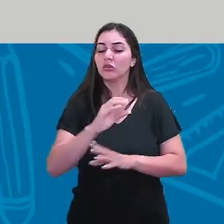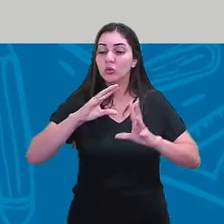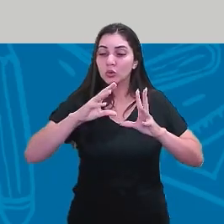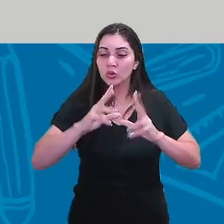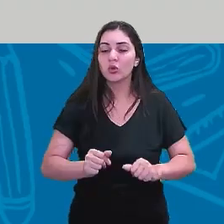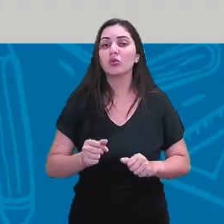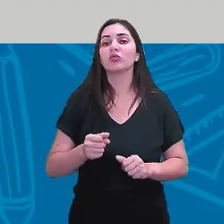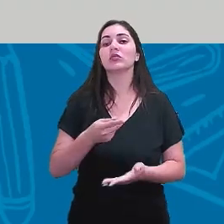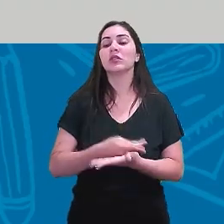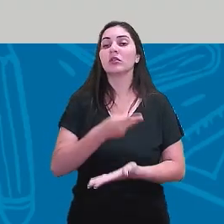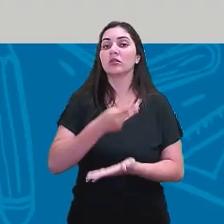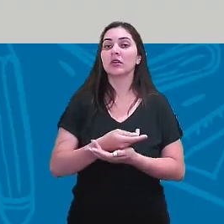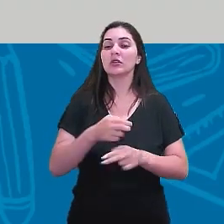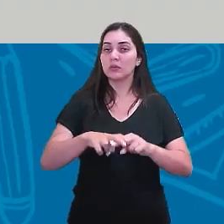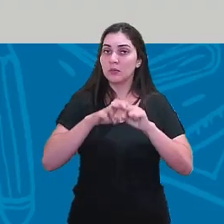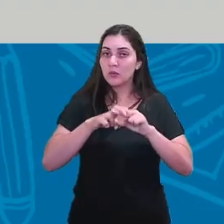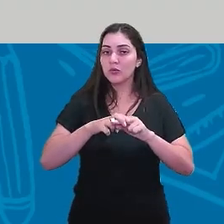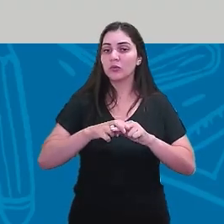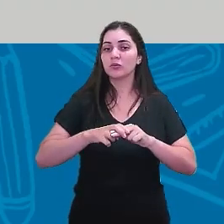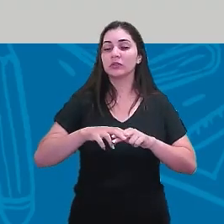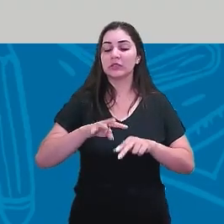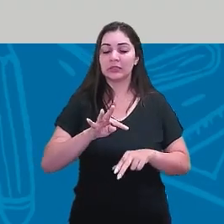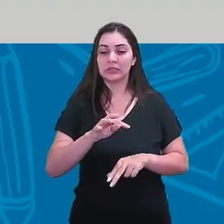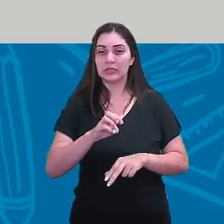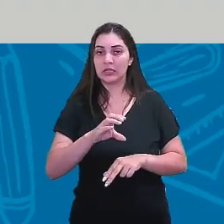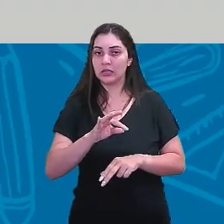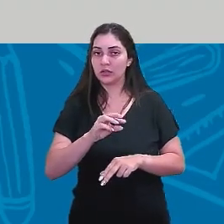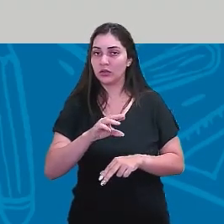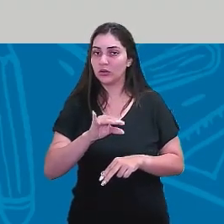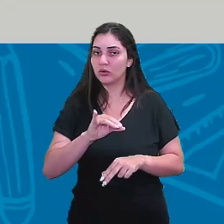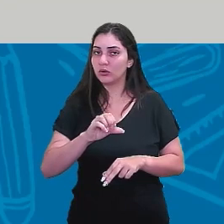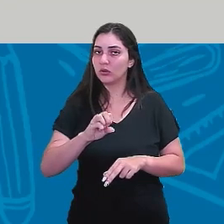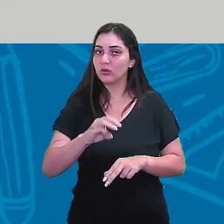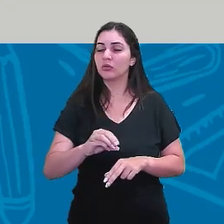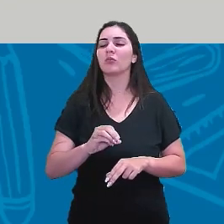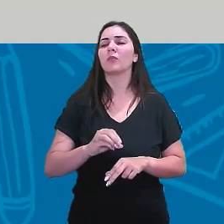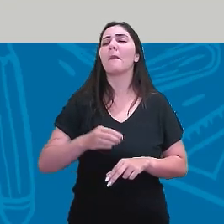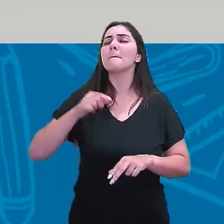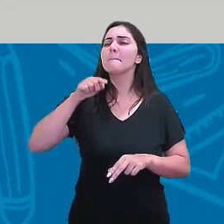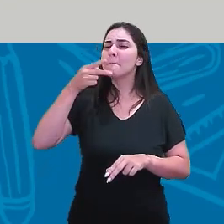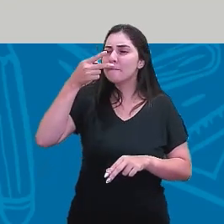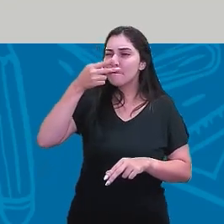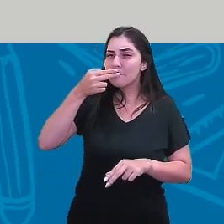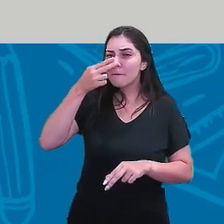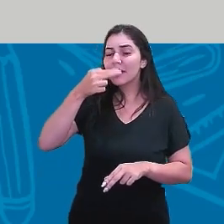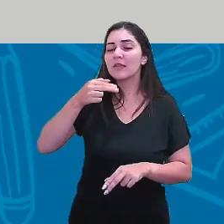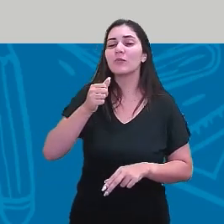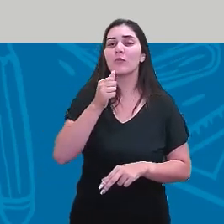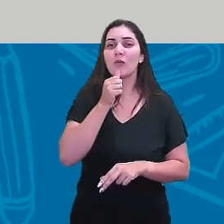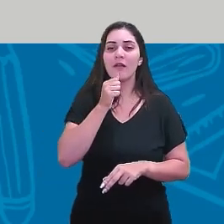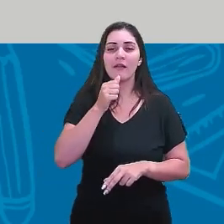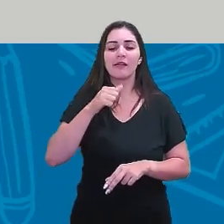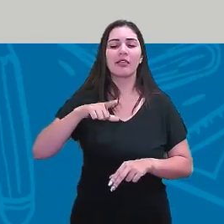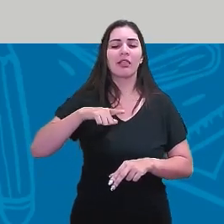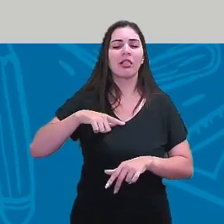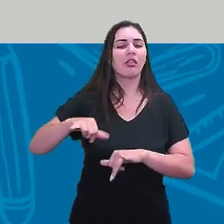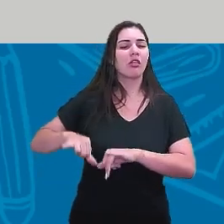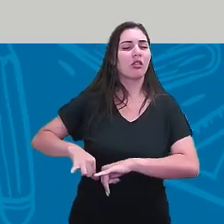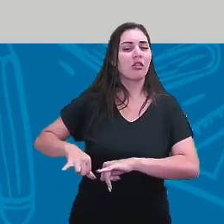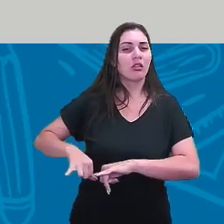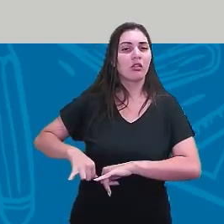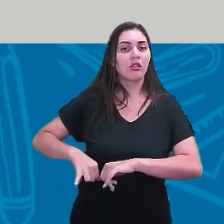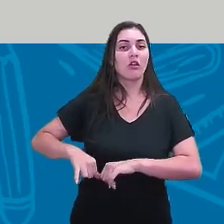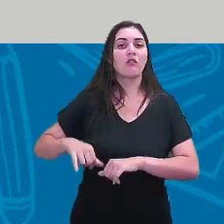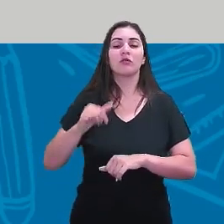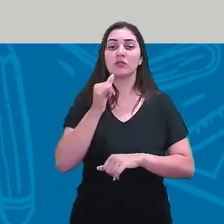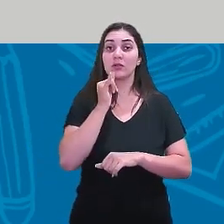pelo tectonismo. E que mesmo assim elas ainda sofrem outras transformações com os agentes externos, que